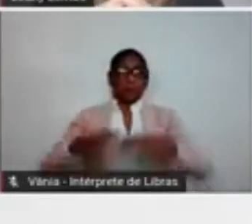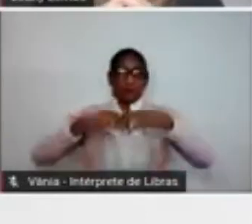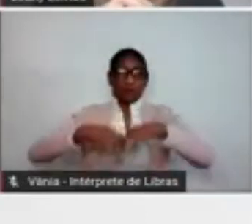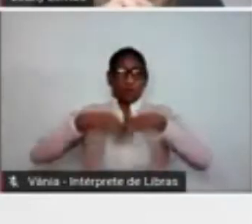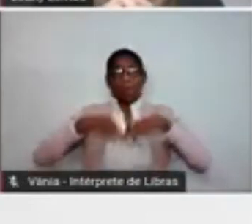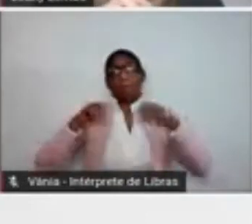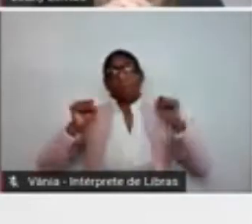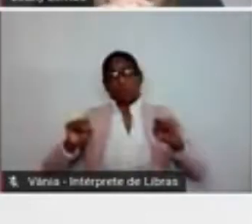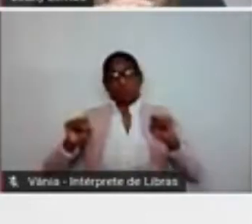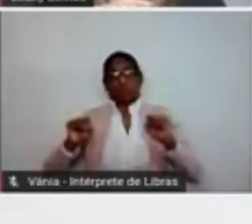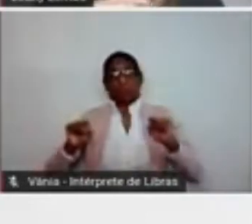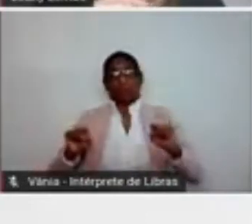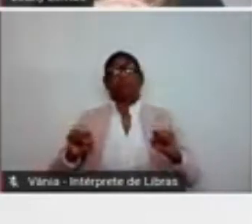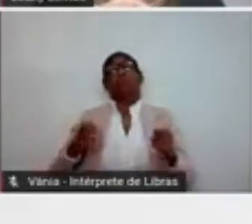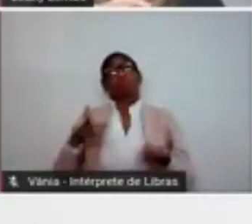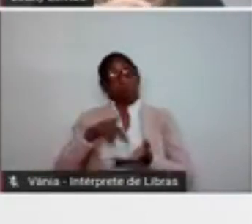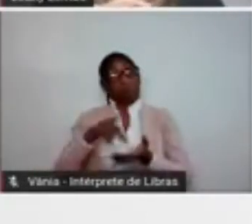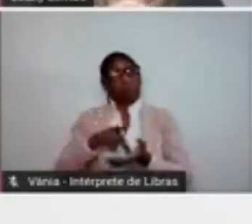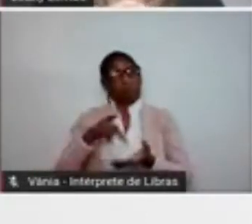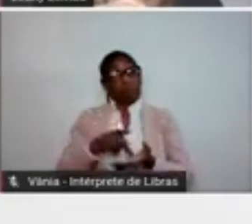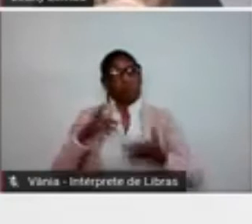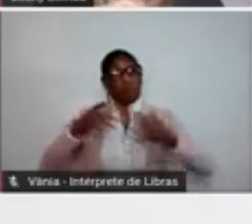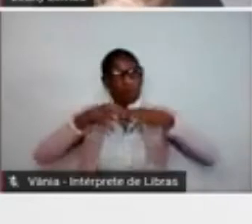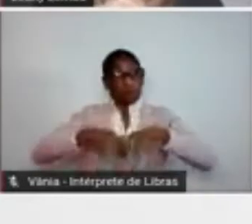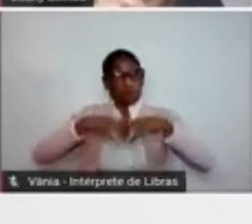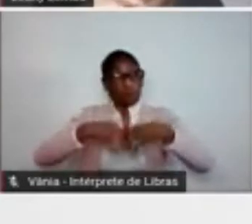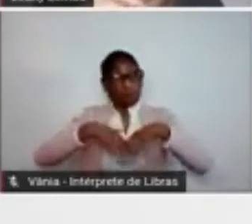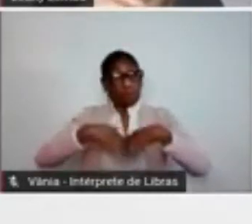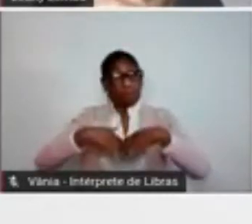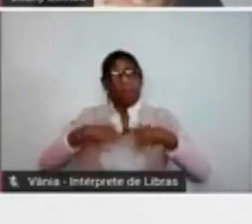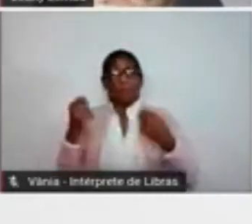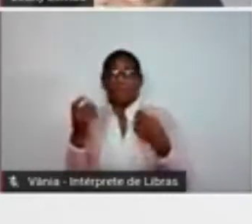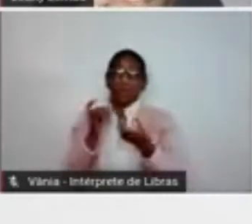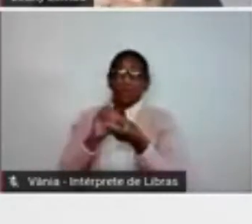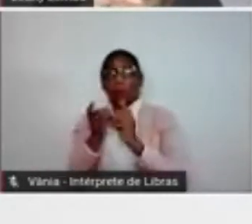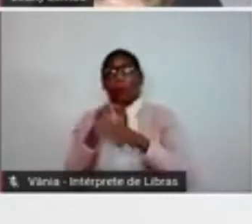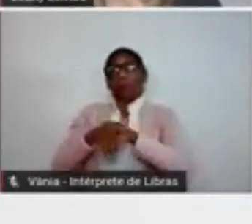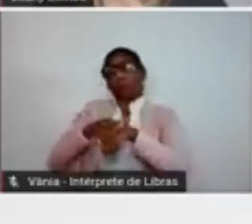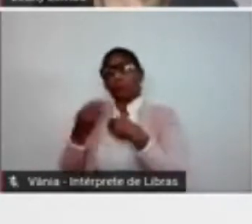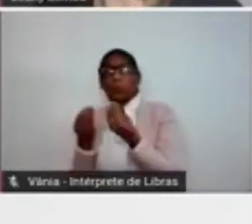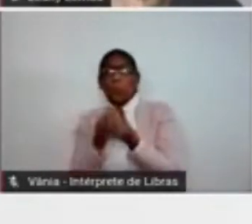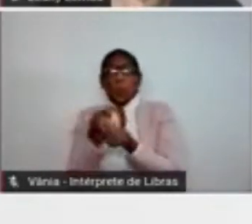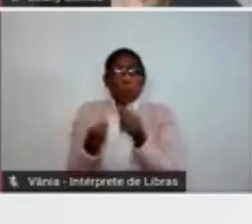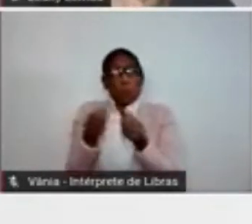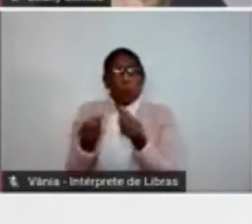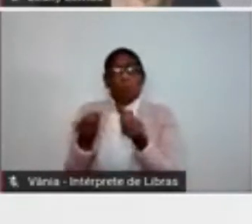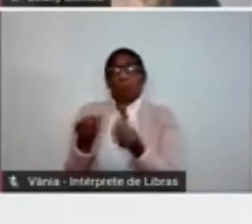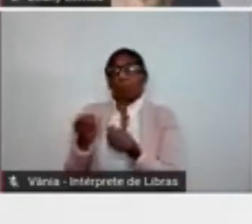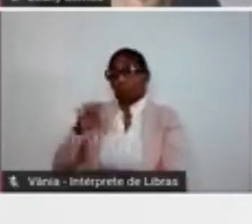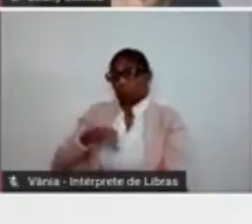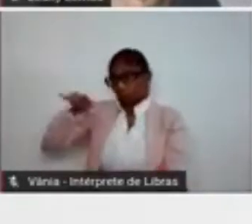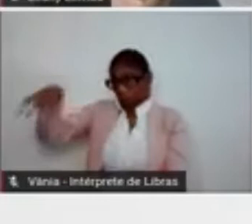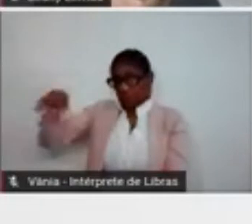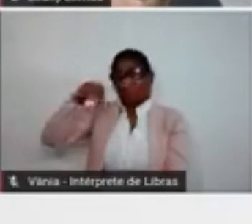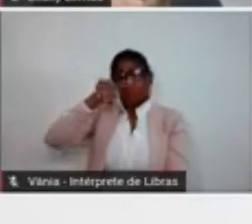própria argumentação do setor. Aliás, é importante ser dito, né, quando a gente fala sobre diálogo, a gente tem dialogado permanentemente, os setores, de forma